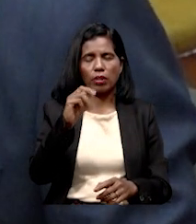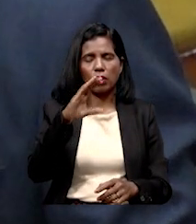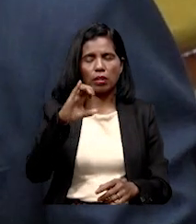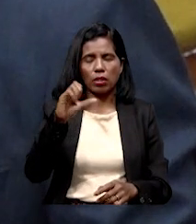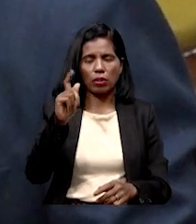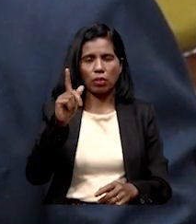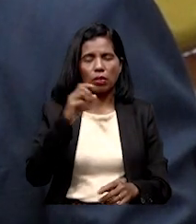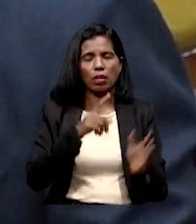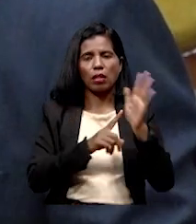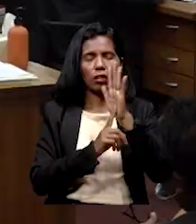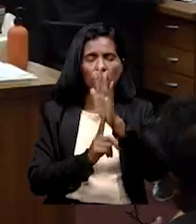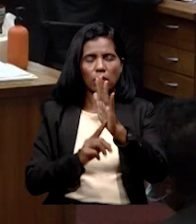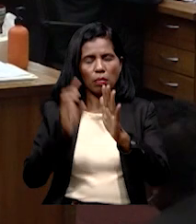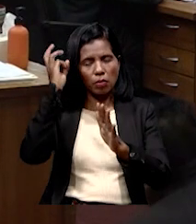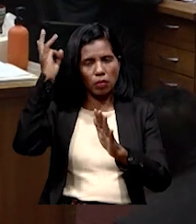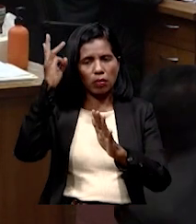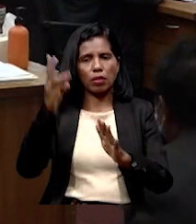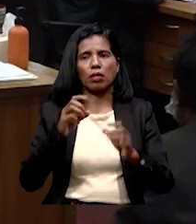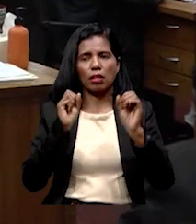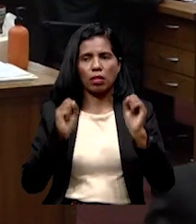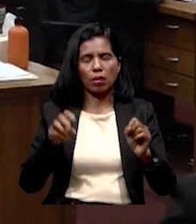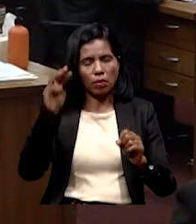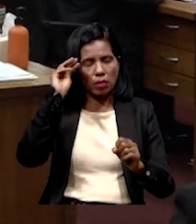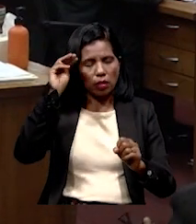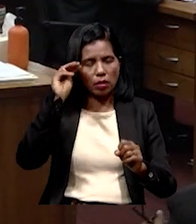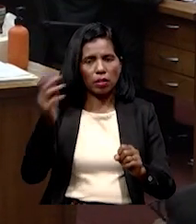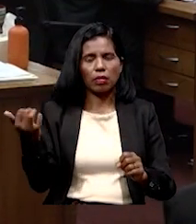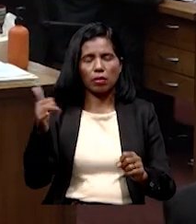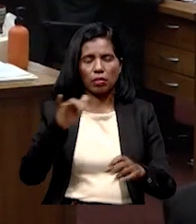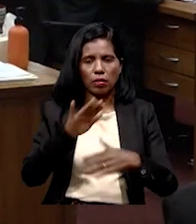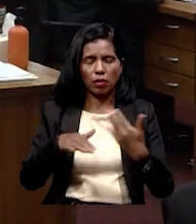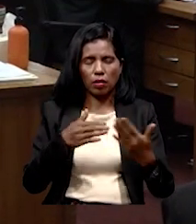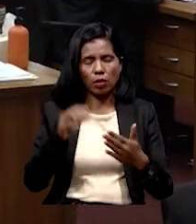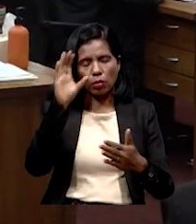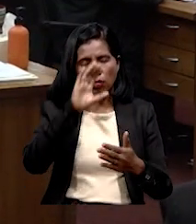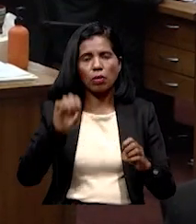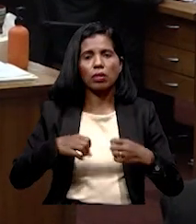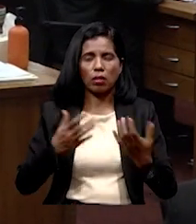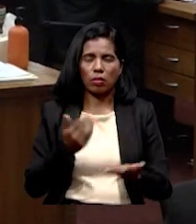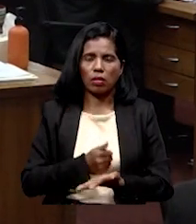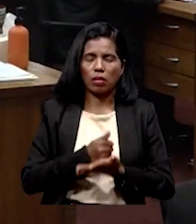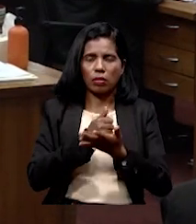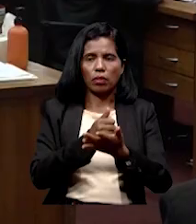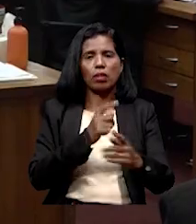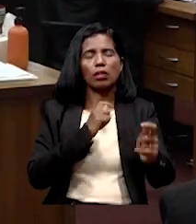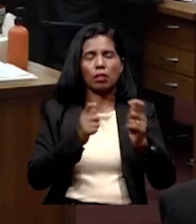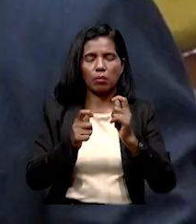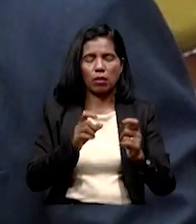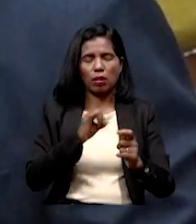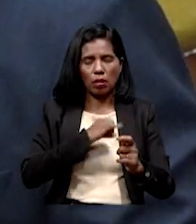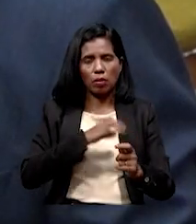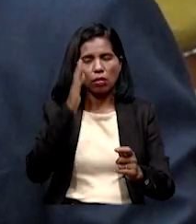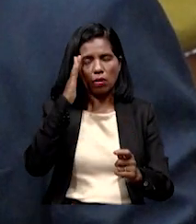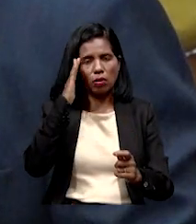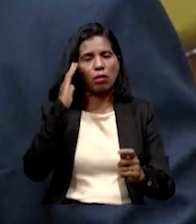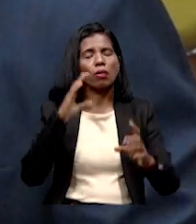se hatuta preocupação hirakne ba ministério relevante atubuca solução. Transporte sira amne a competência do